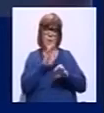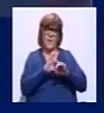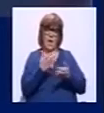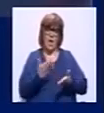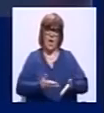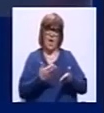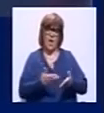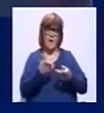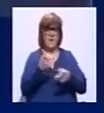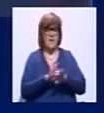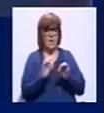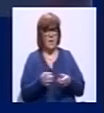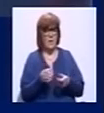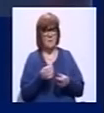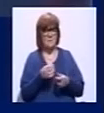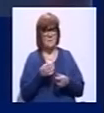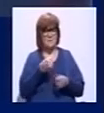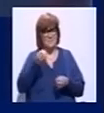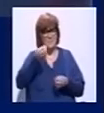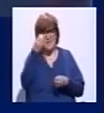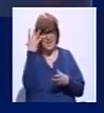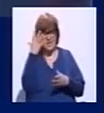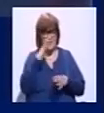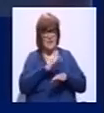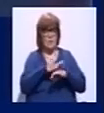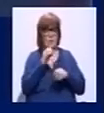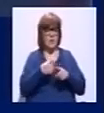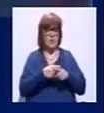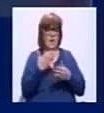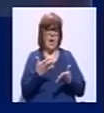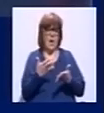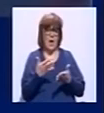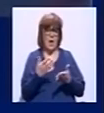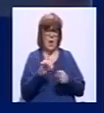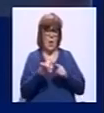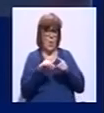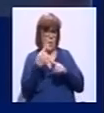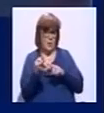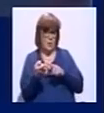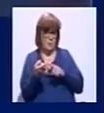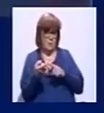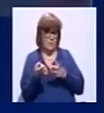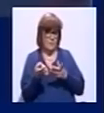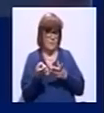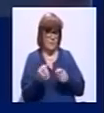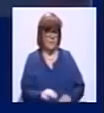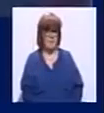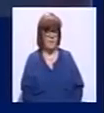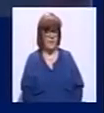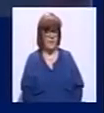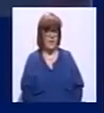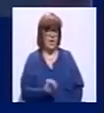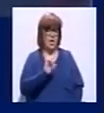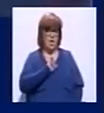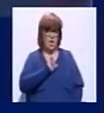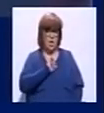ficar um pouco comprometidas e até esquecidas a devido às necessidades a serem agora outras a nossa prioridade